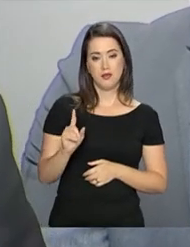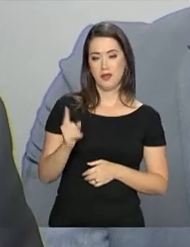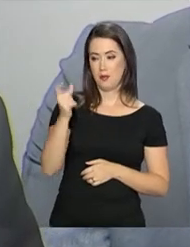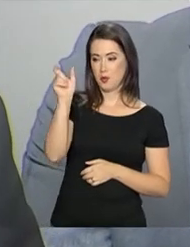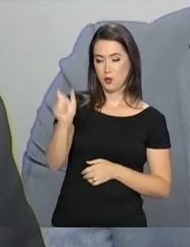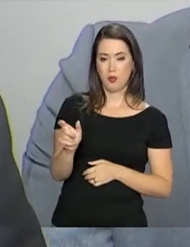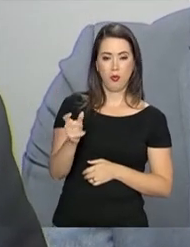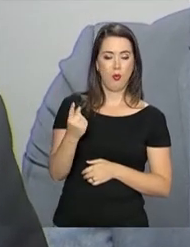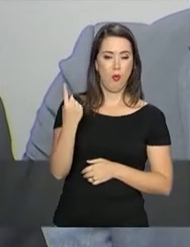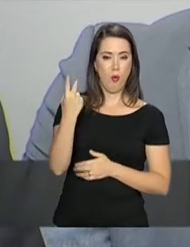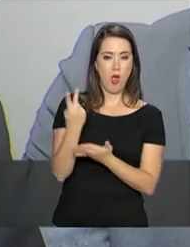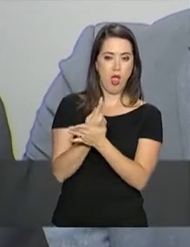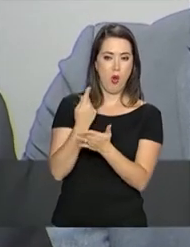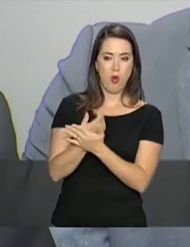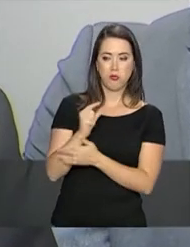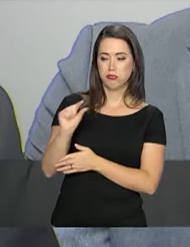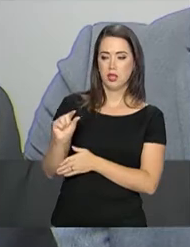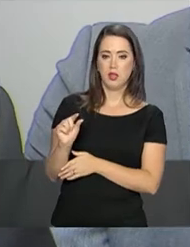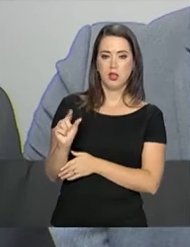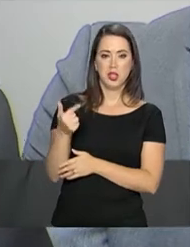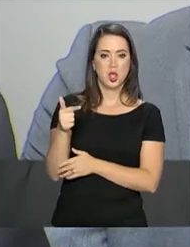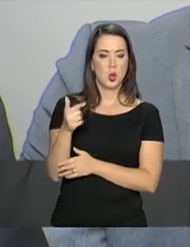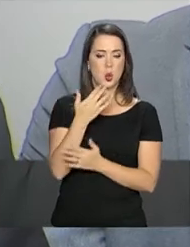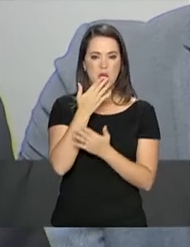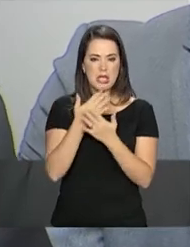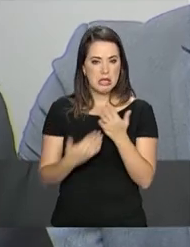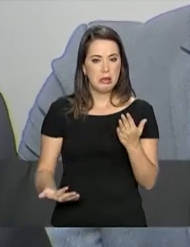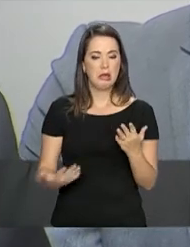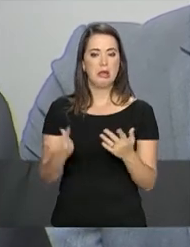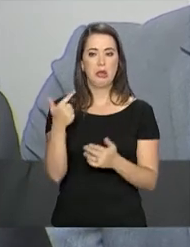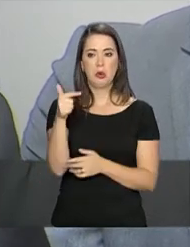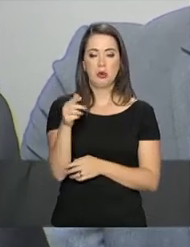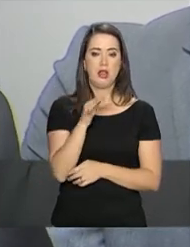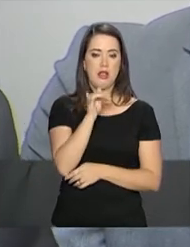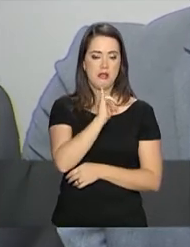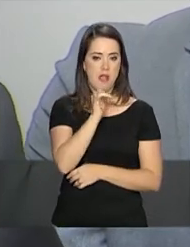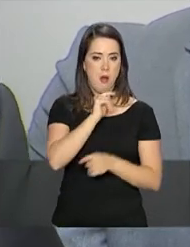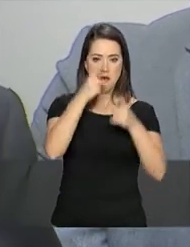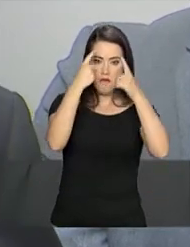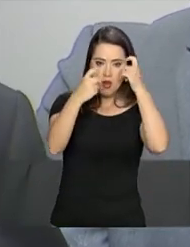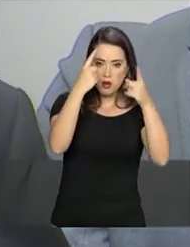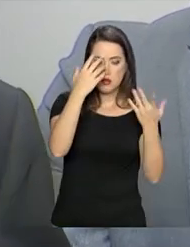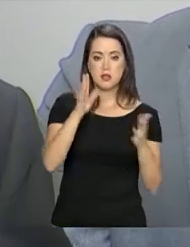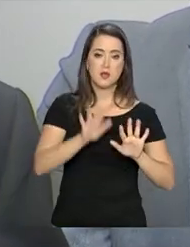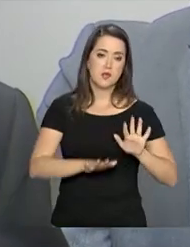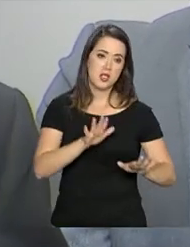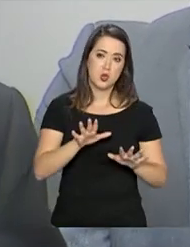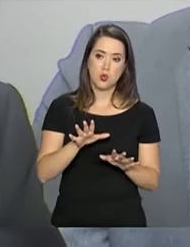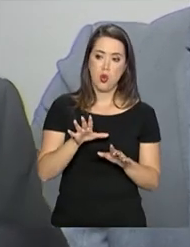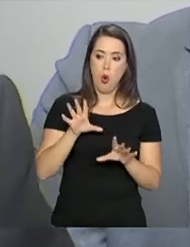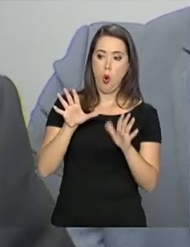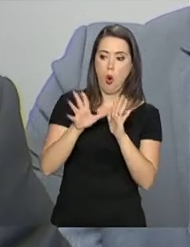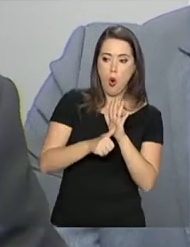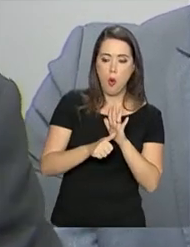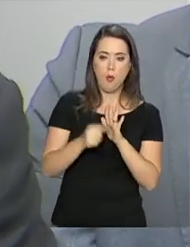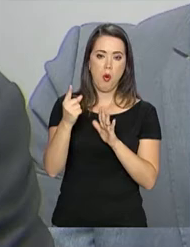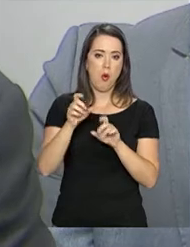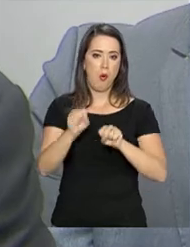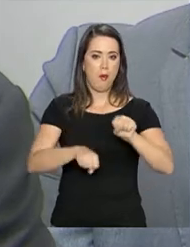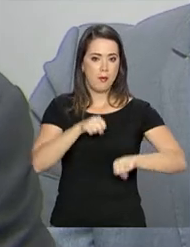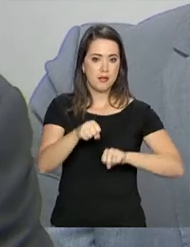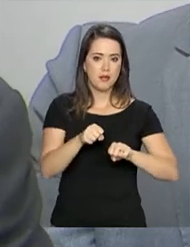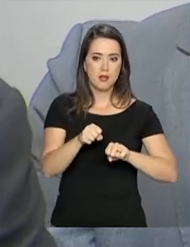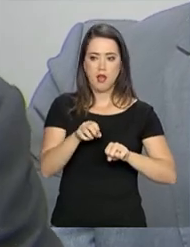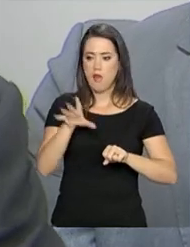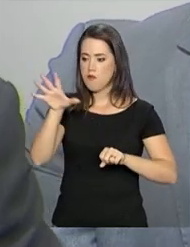pequeno delito um delito que não envolveu sangue que não envolveu por exemplo violência um furto de uma bicicleta por exemplo e colocá lo dentro do